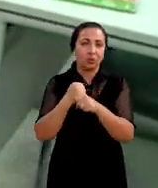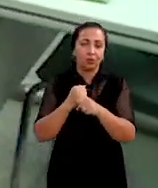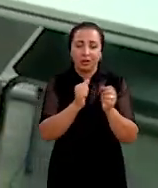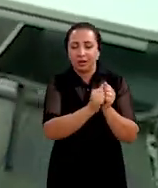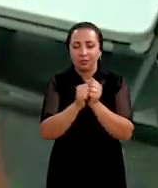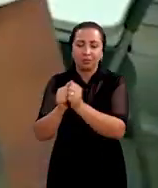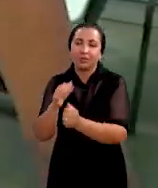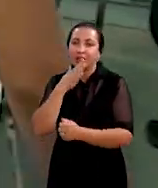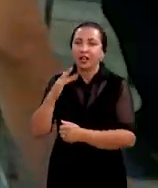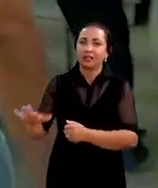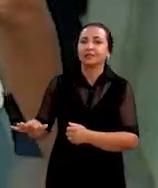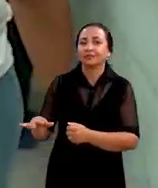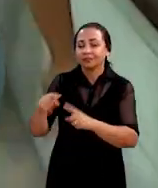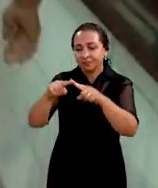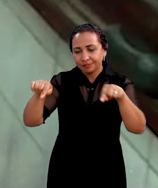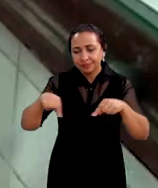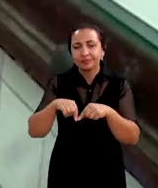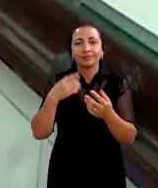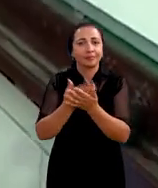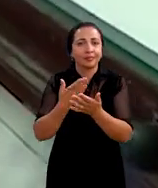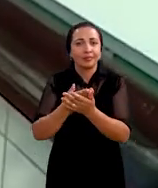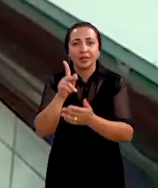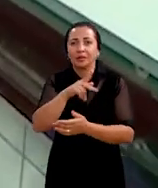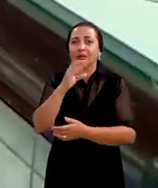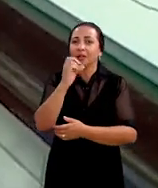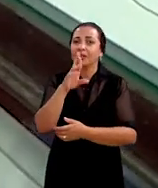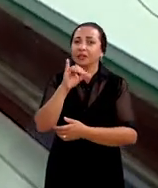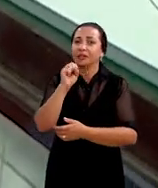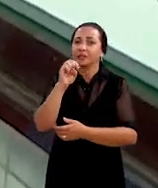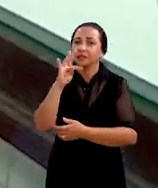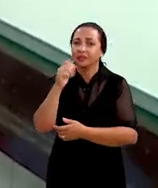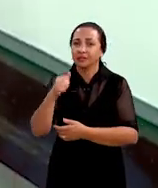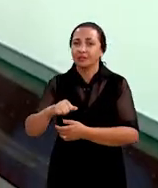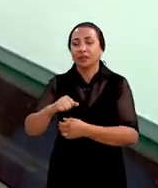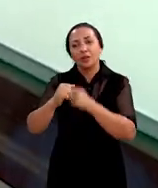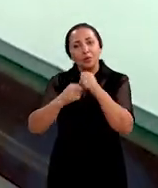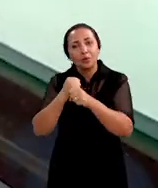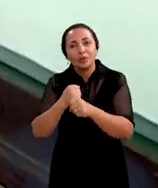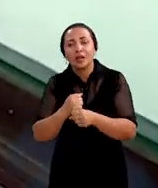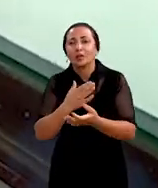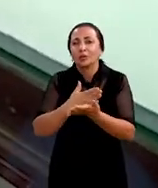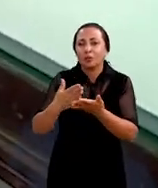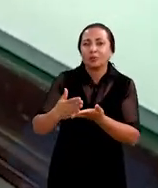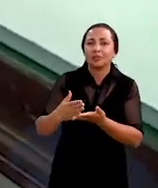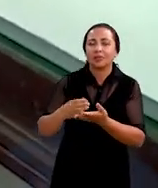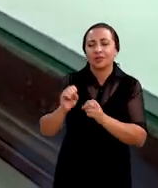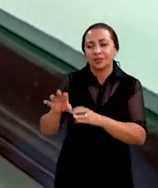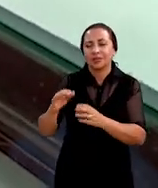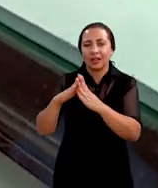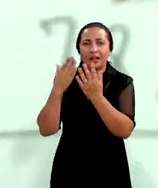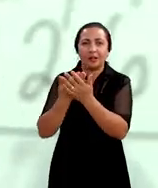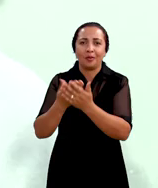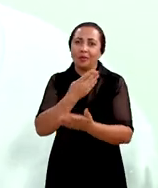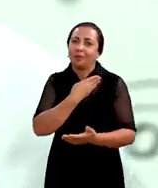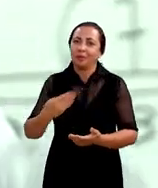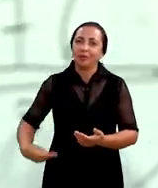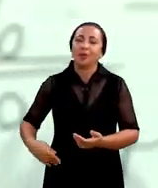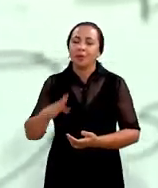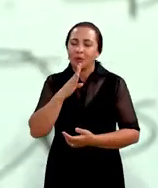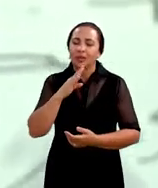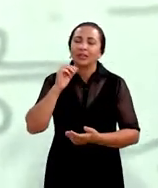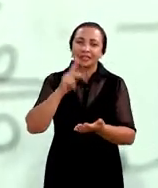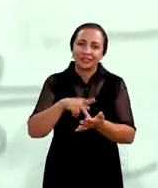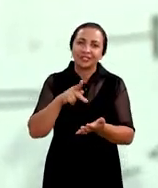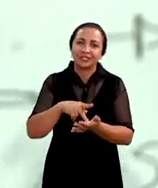muitos anos acompanhando as crianças em sala de aula, a professora Cristiane, dos anos iniciais de escola pública, conhece bem